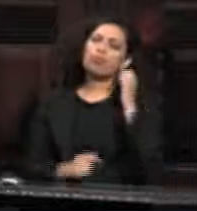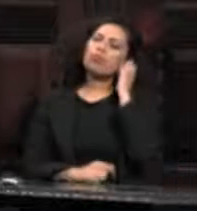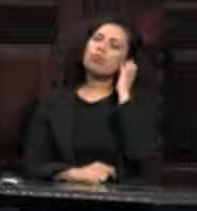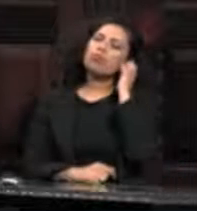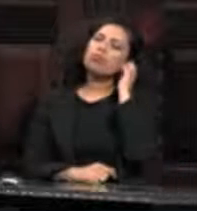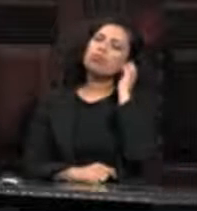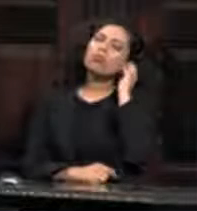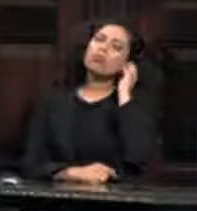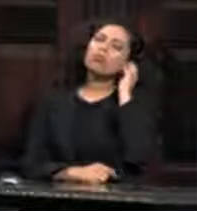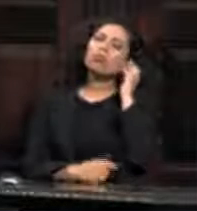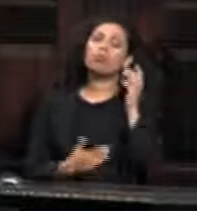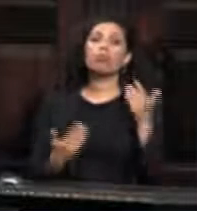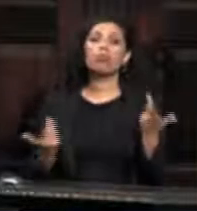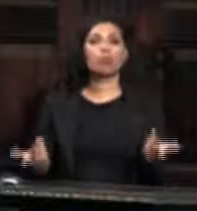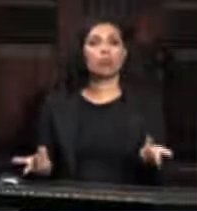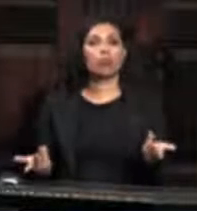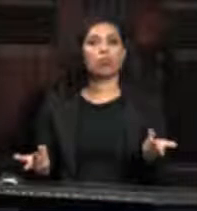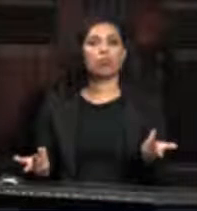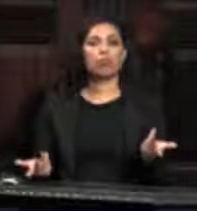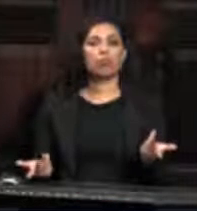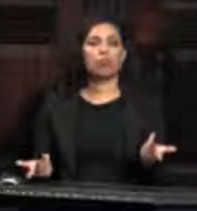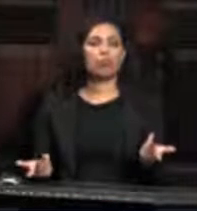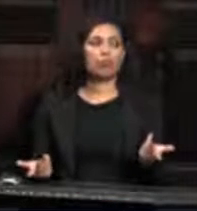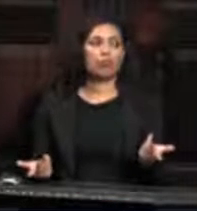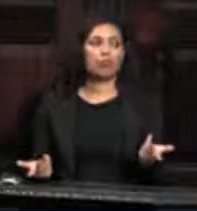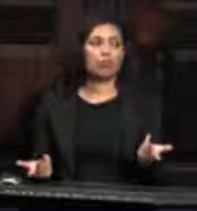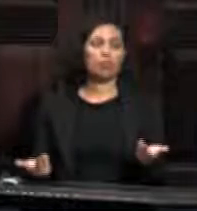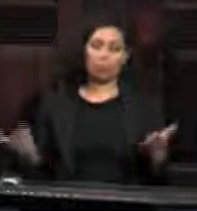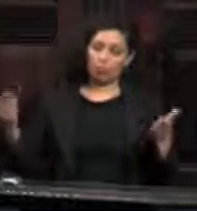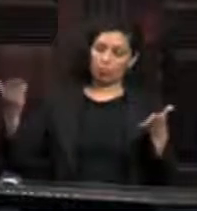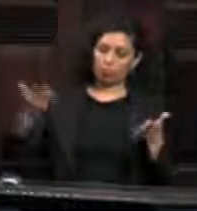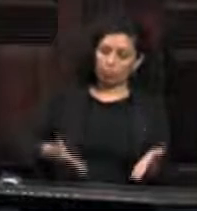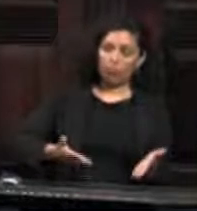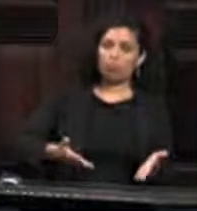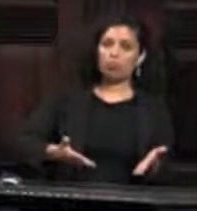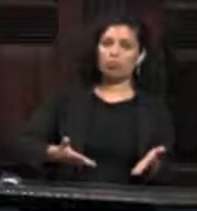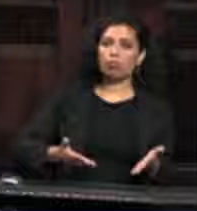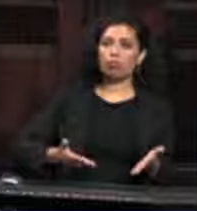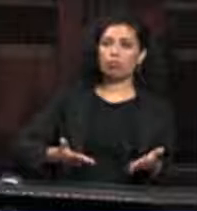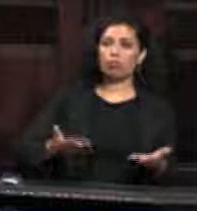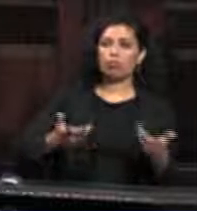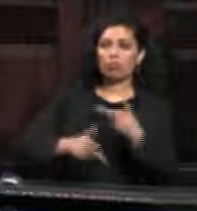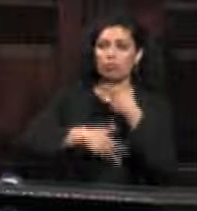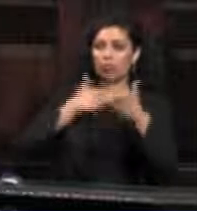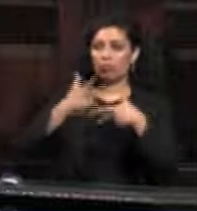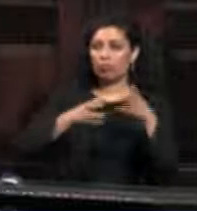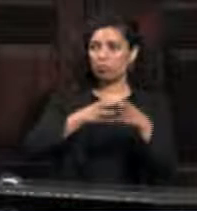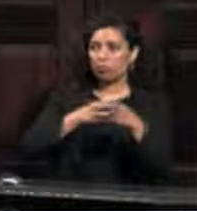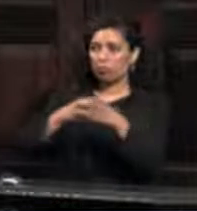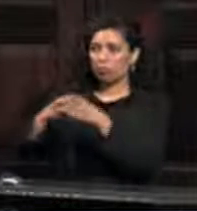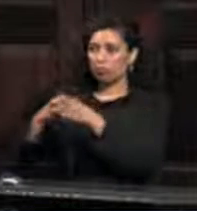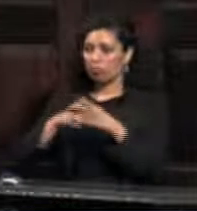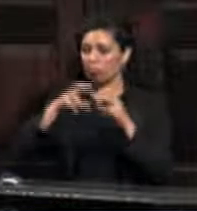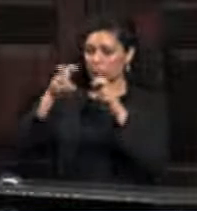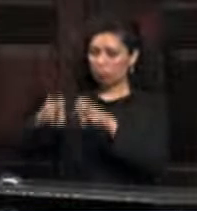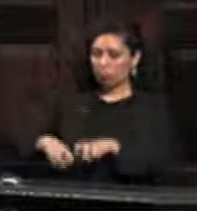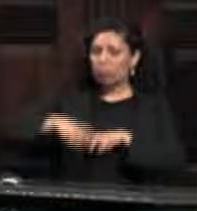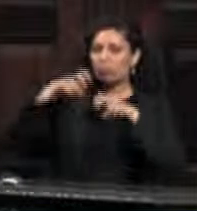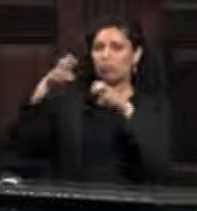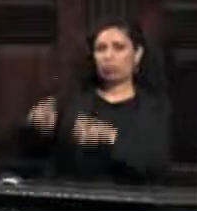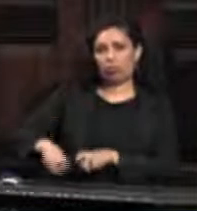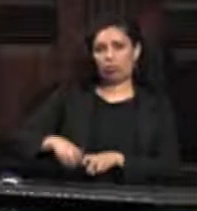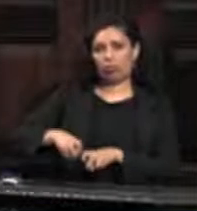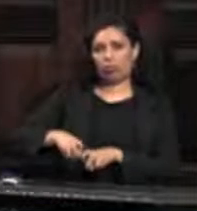defesa. Então, eu venho aqui defendendo isso, tenho conversado com vários deputados